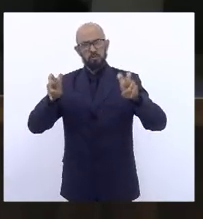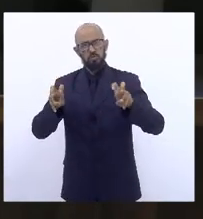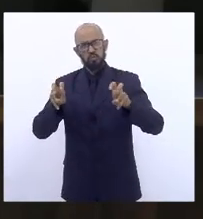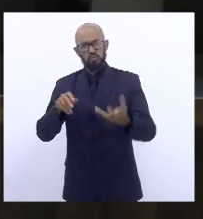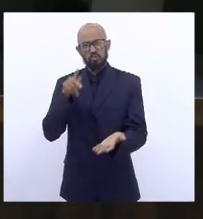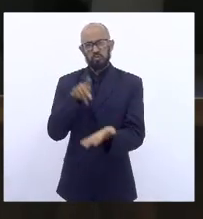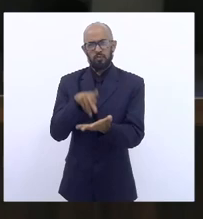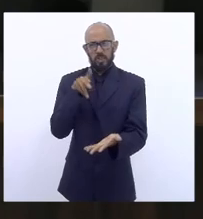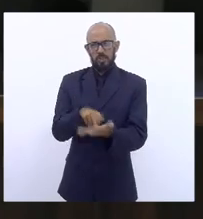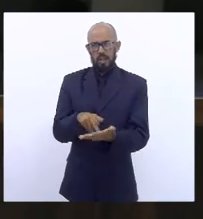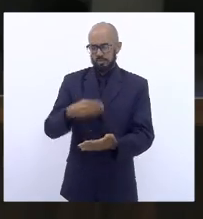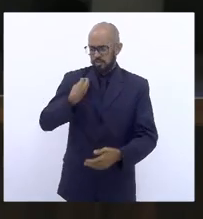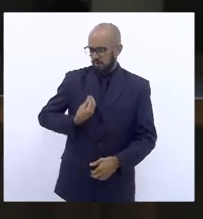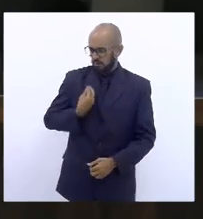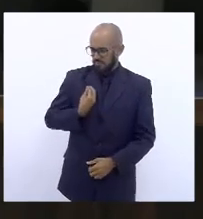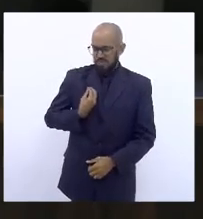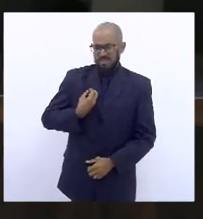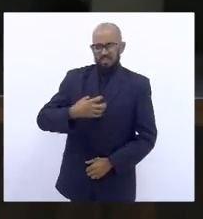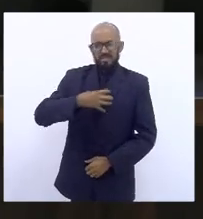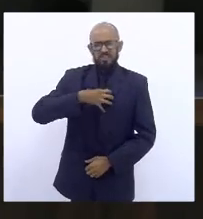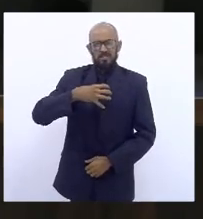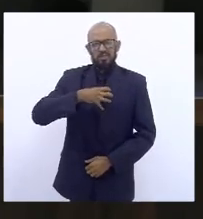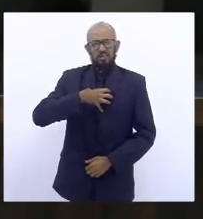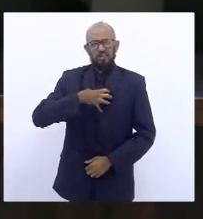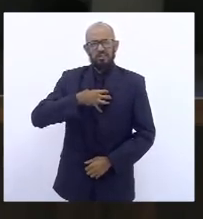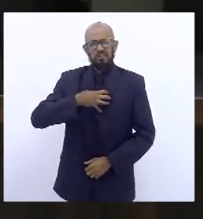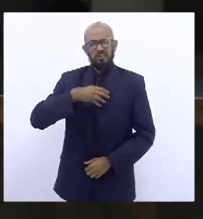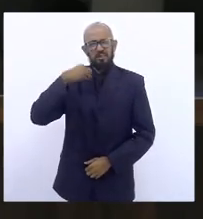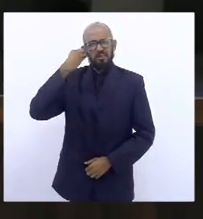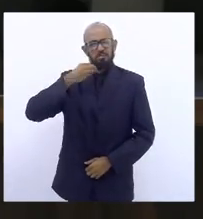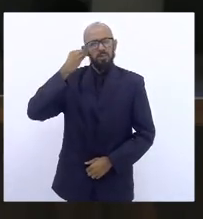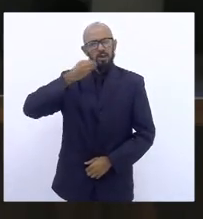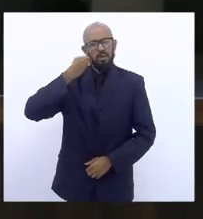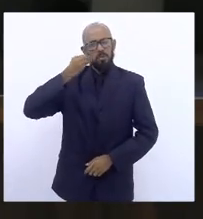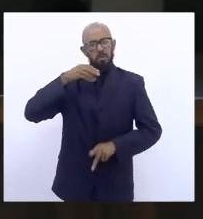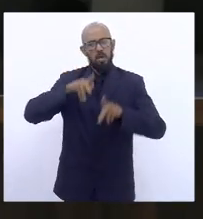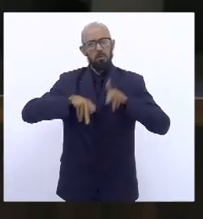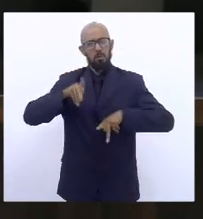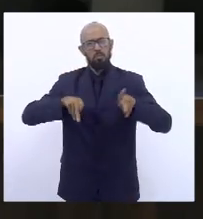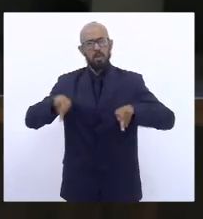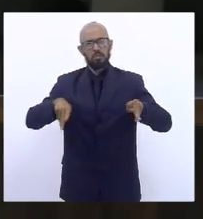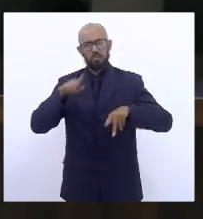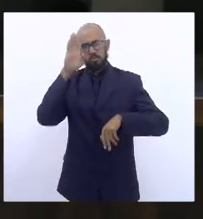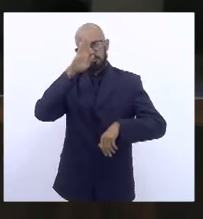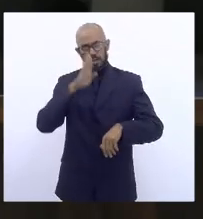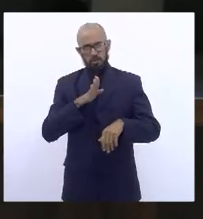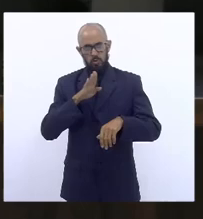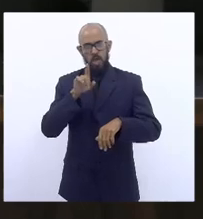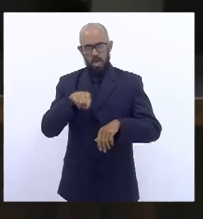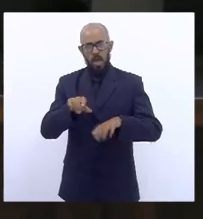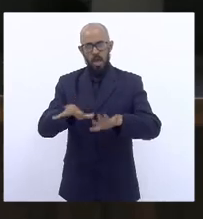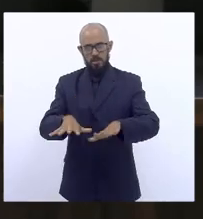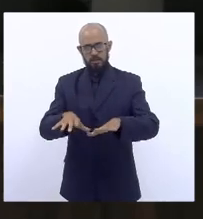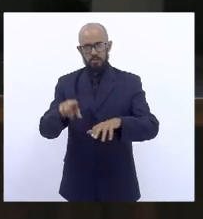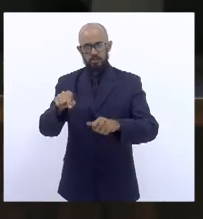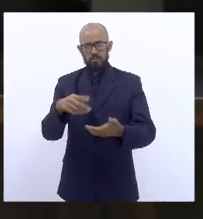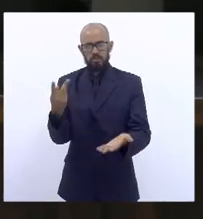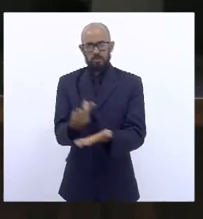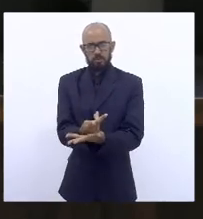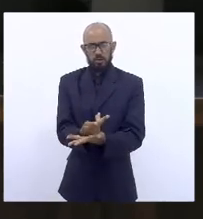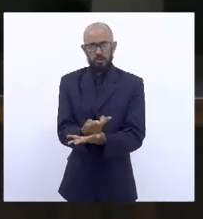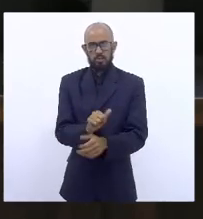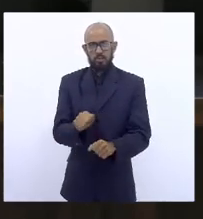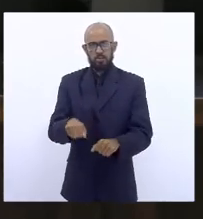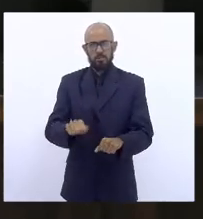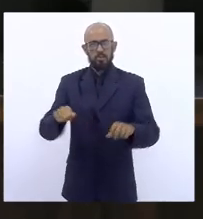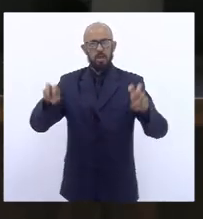vividas, sentidas, experimentadas pela população brasileira. Ora, é o caso exatamente da